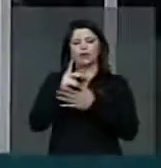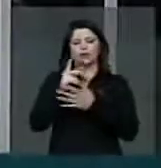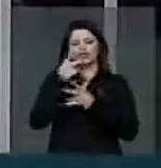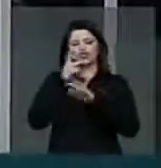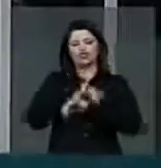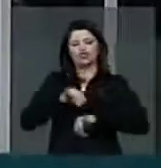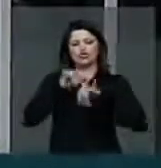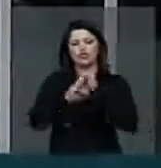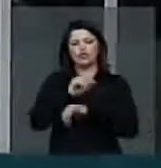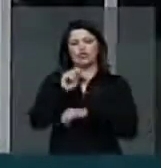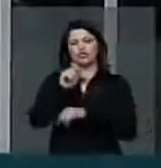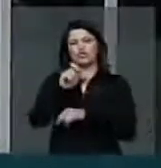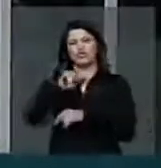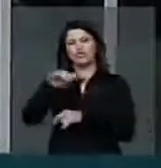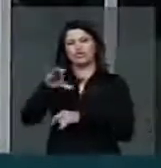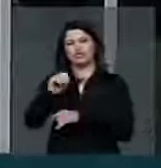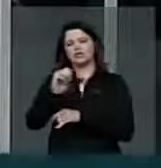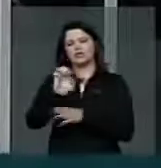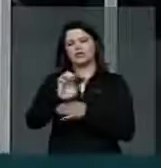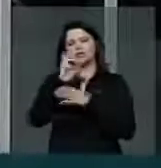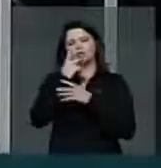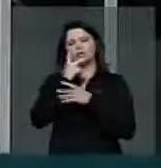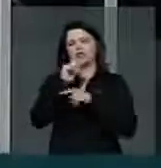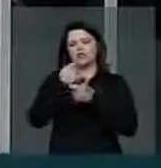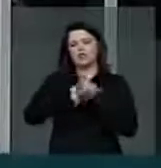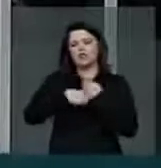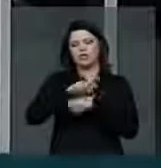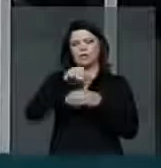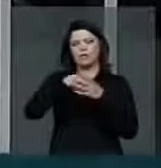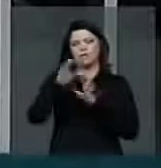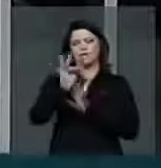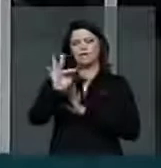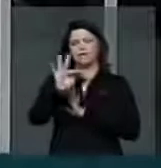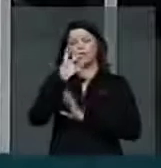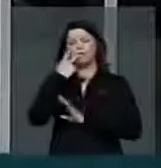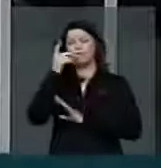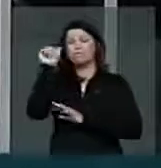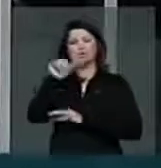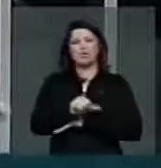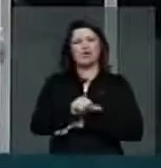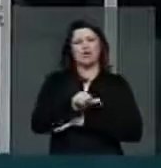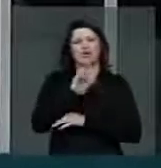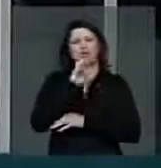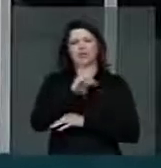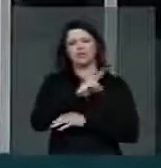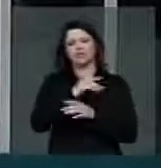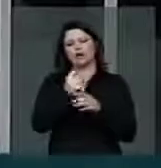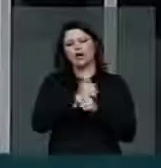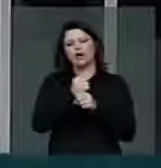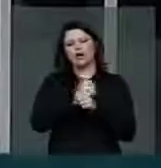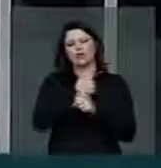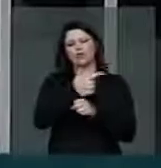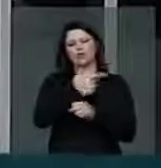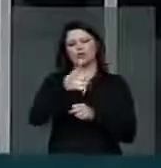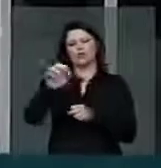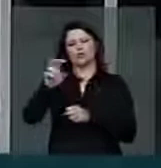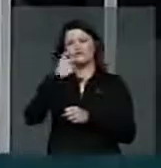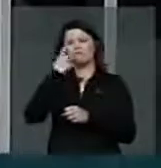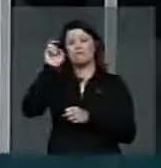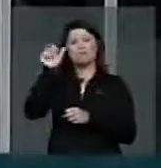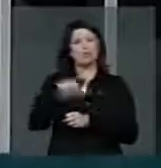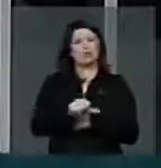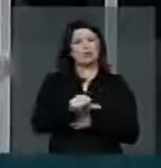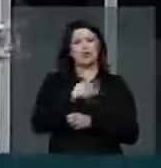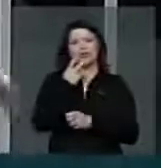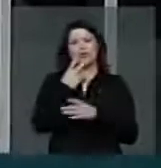divulgada pela Agência Estado. A atividade econômica de fevereiro tem o pior resultado desde 2005.